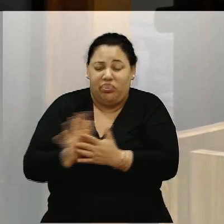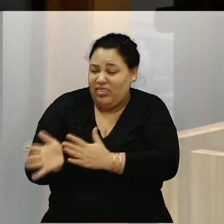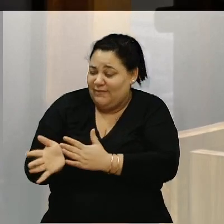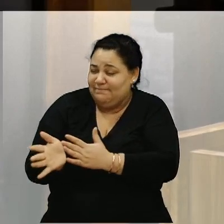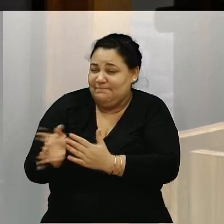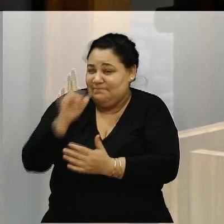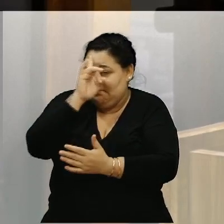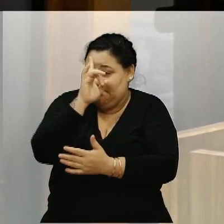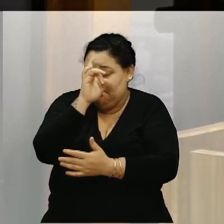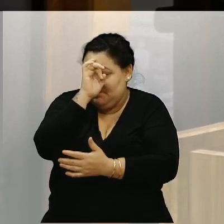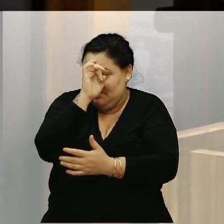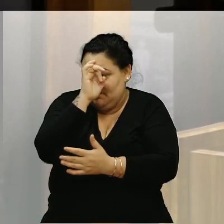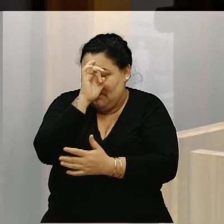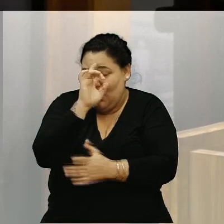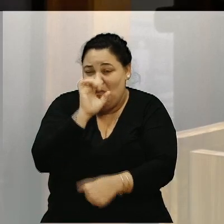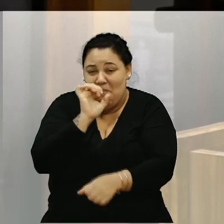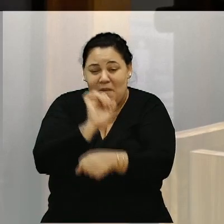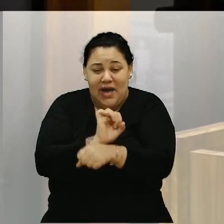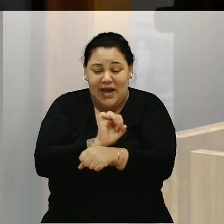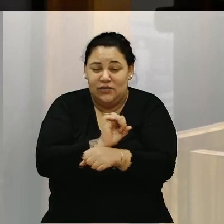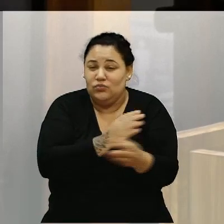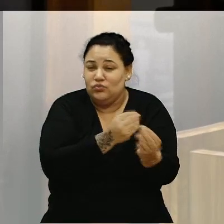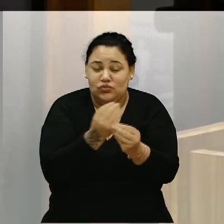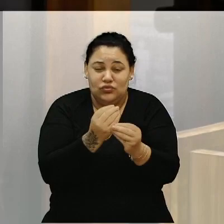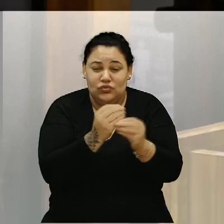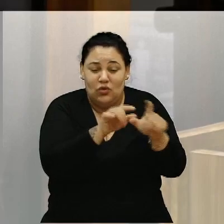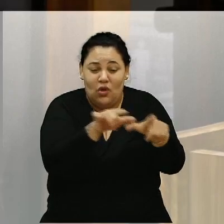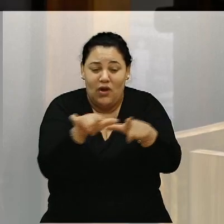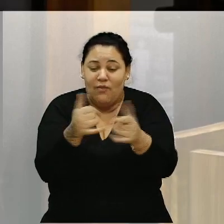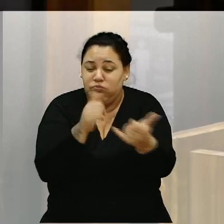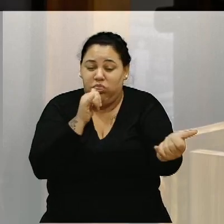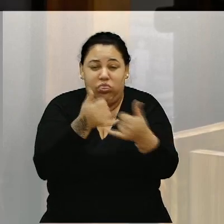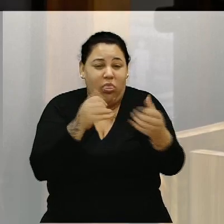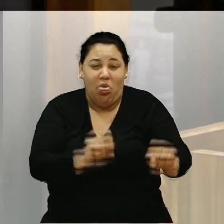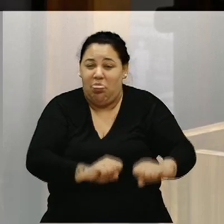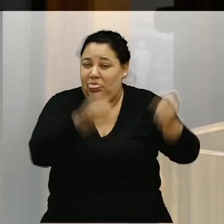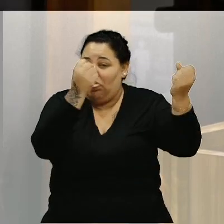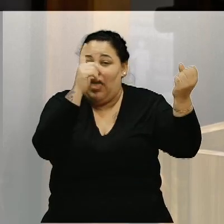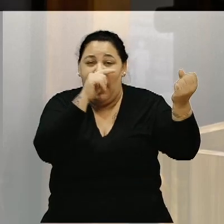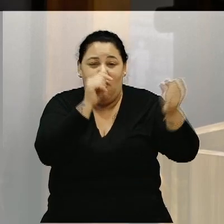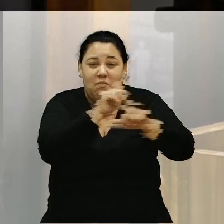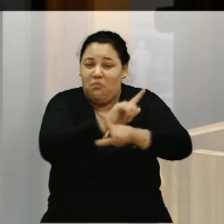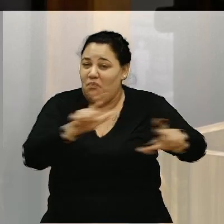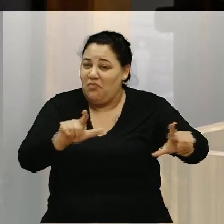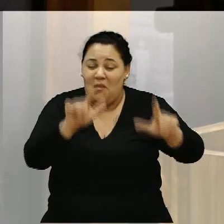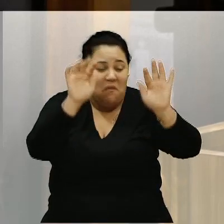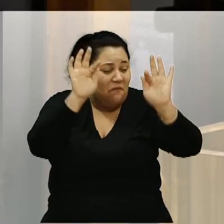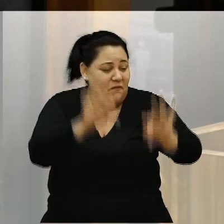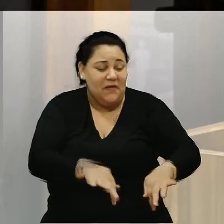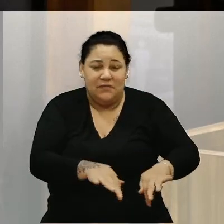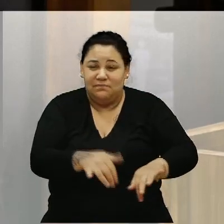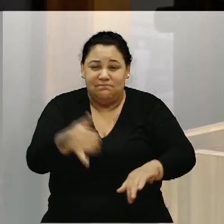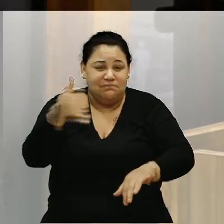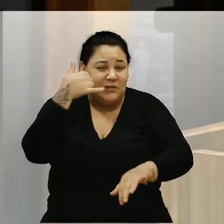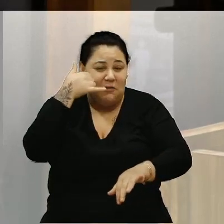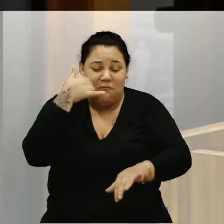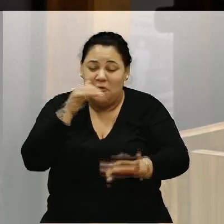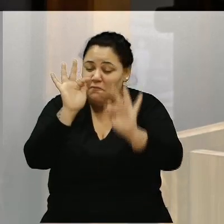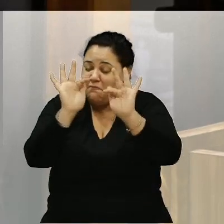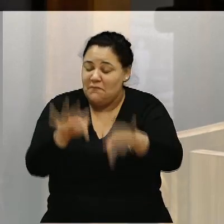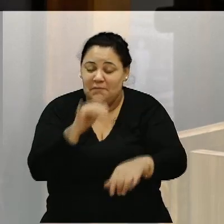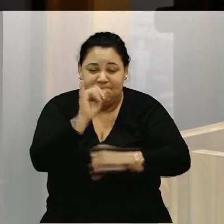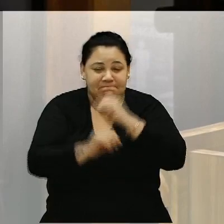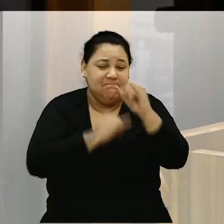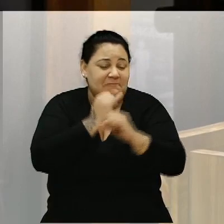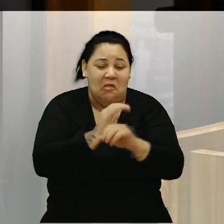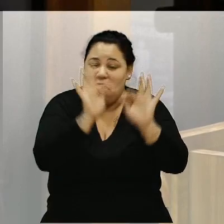inoperantes, diversos locais sem energia elétrica, água potável, internet, sinal de telefonia e sem contar em diversas cidades